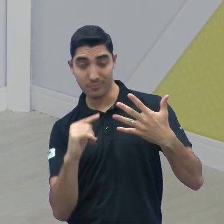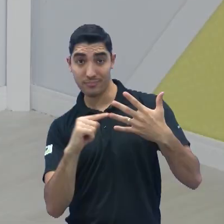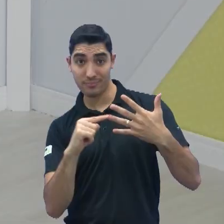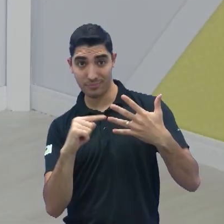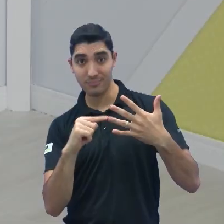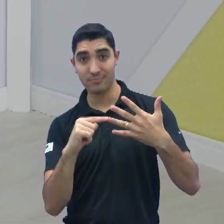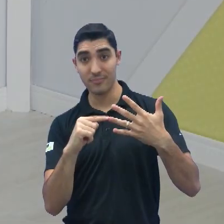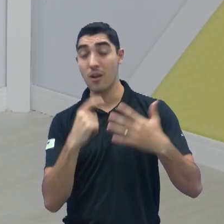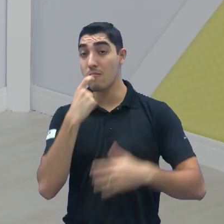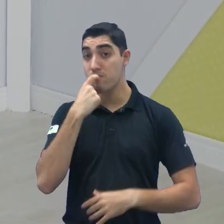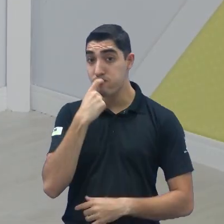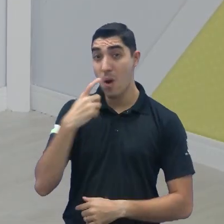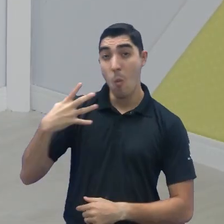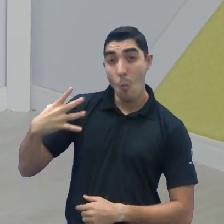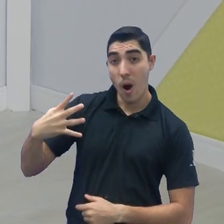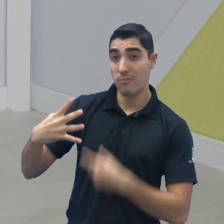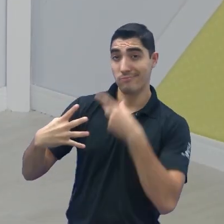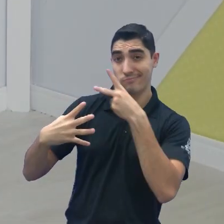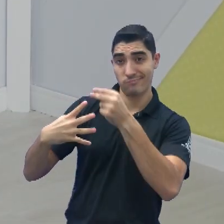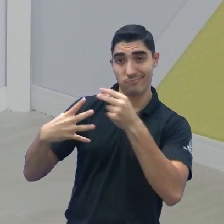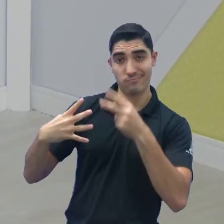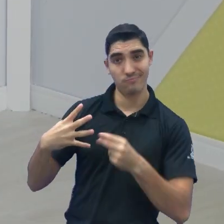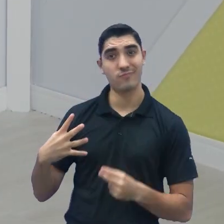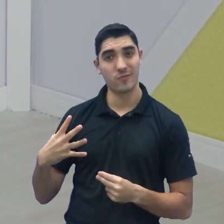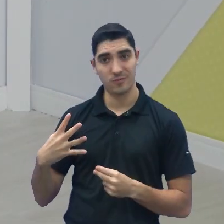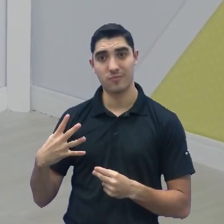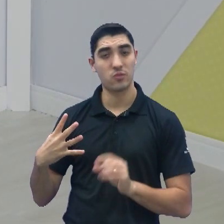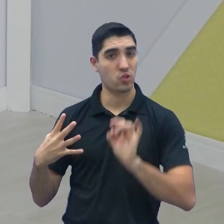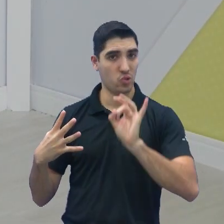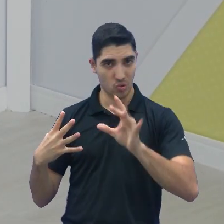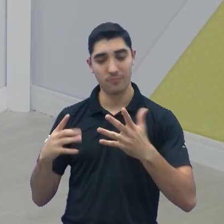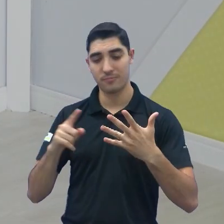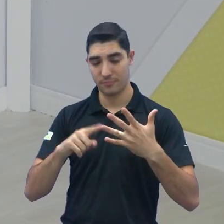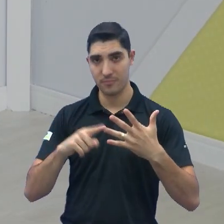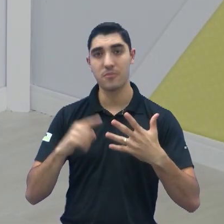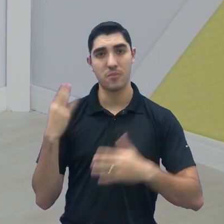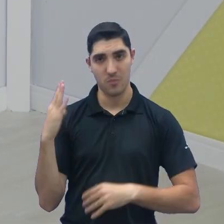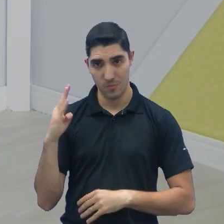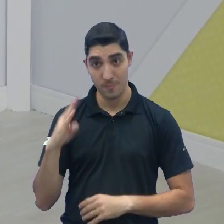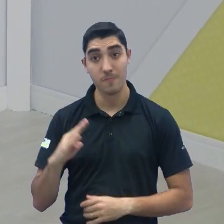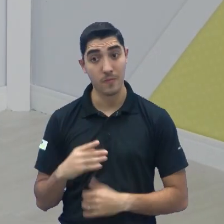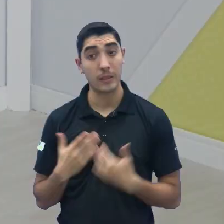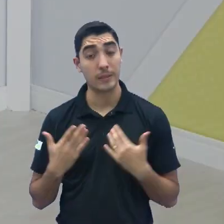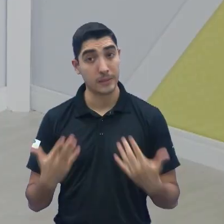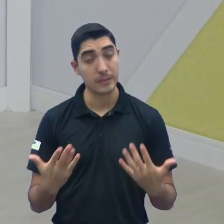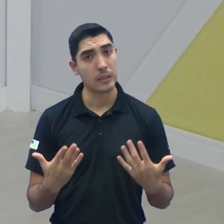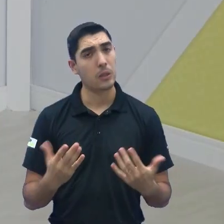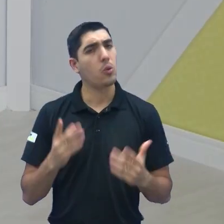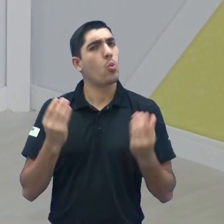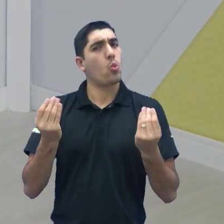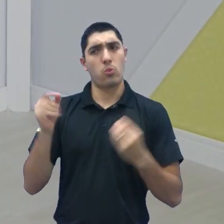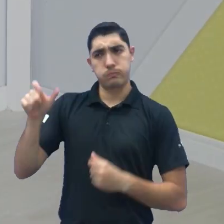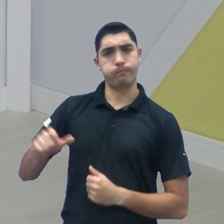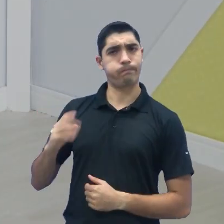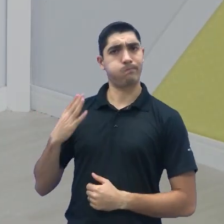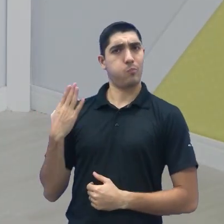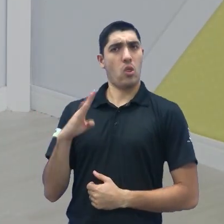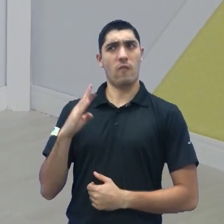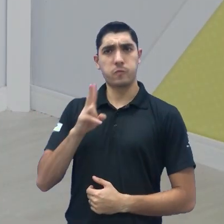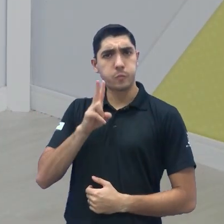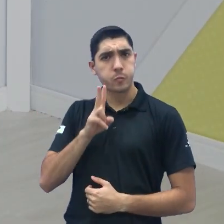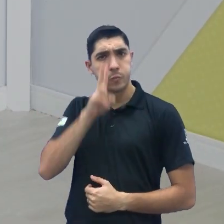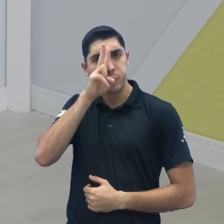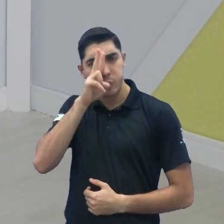apenas, e essa quarta vitória foi conquistada contra o São José em 23 jogos. Um time de camisa como o Botafogo não pode estar numa situação como